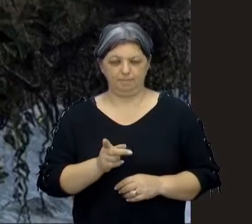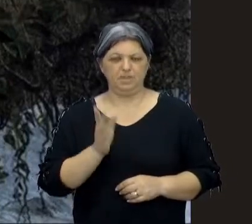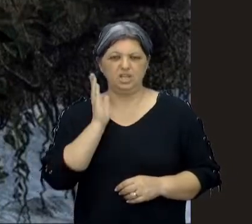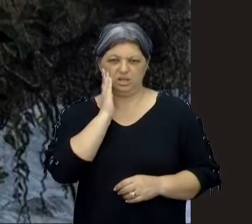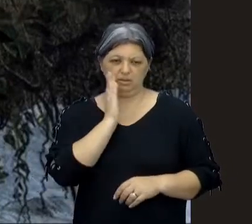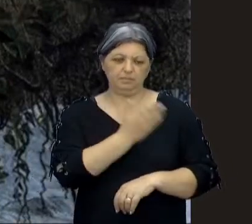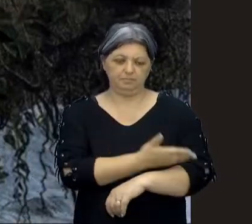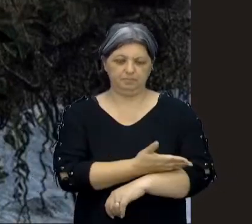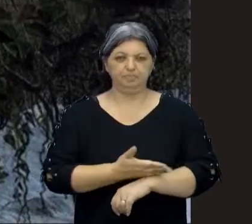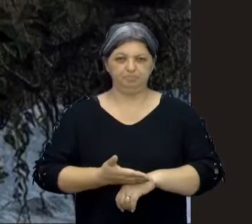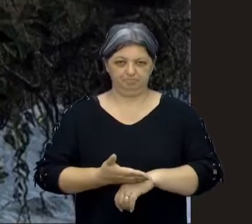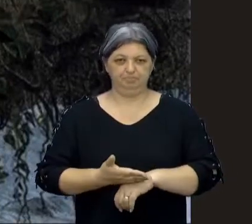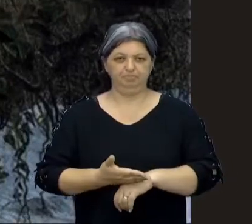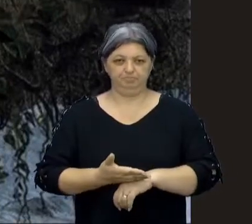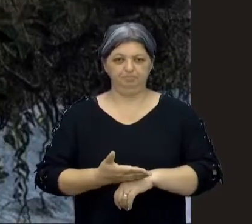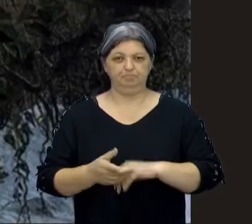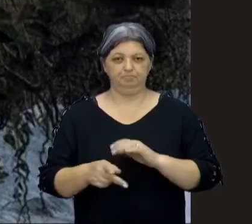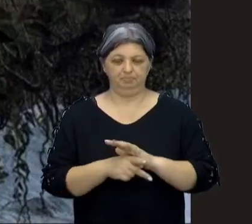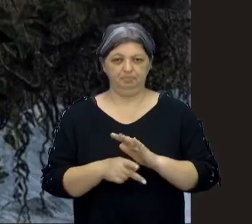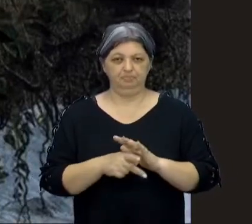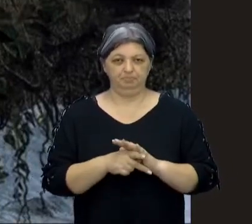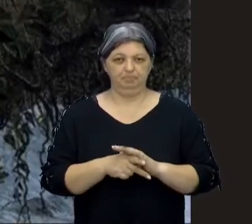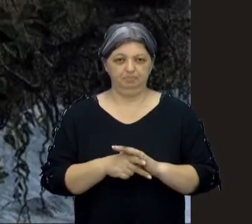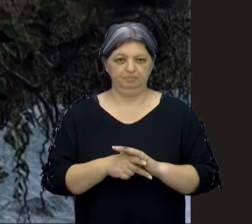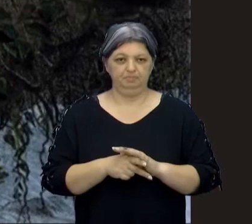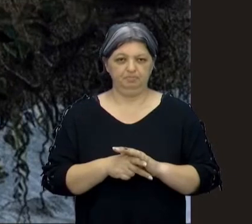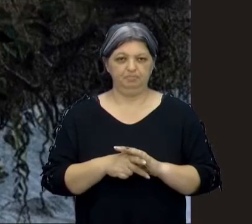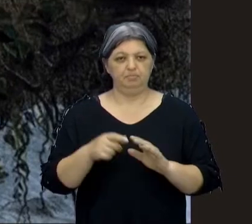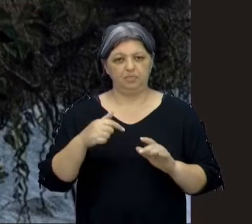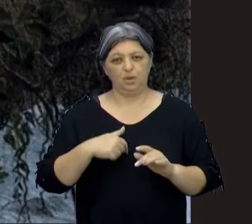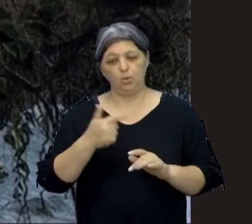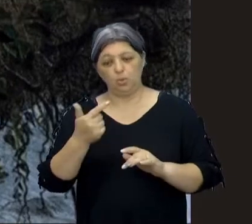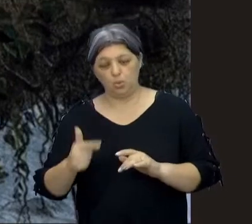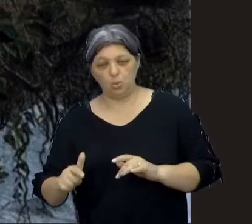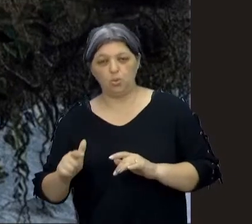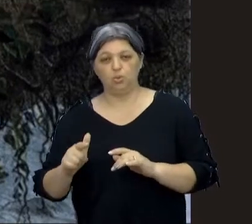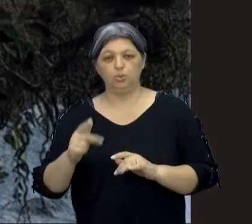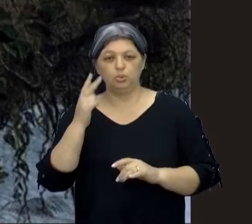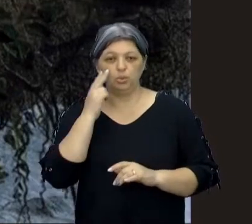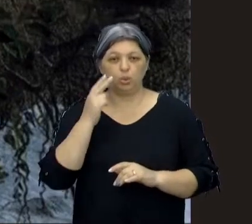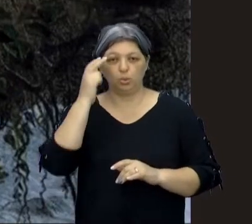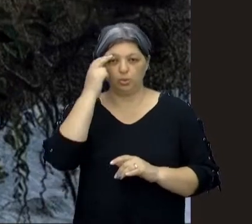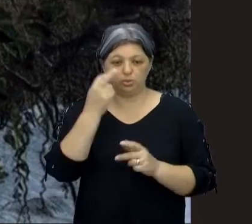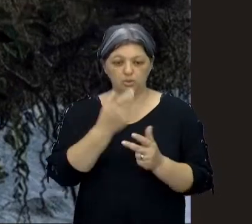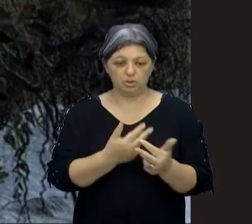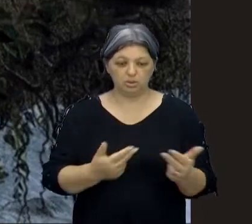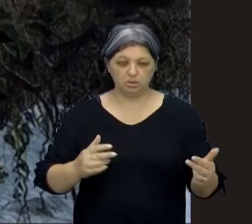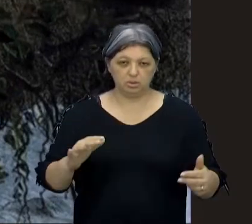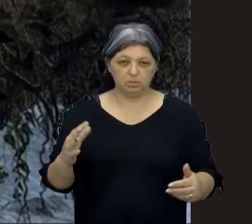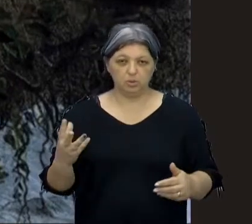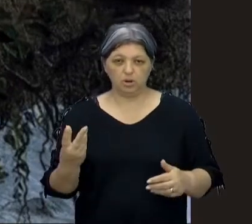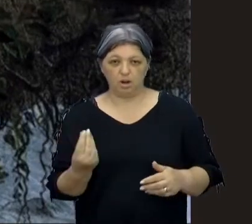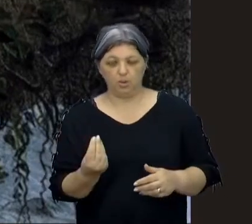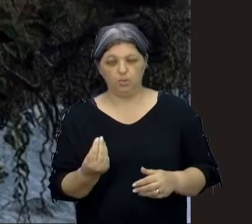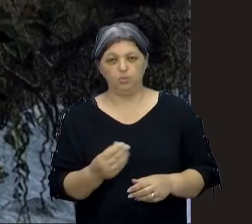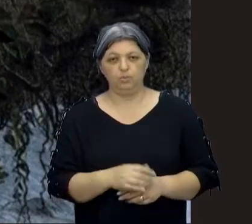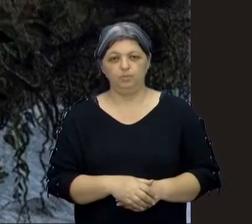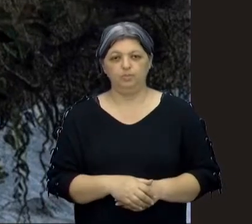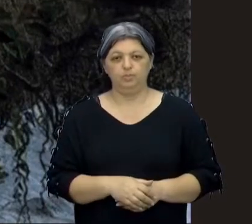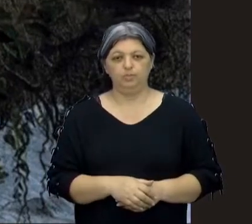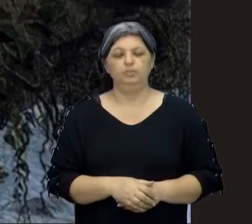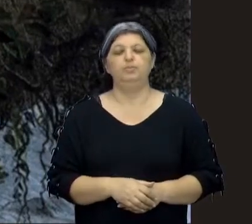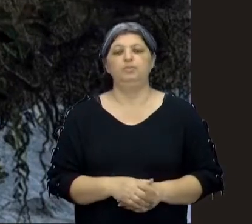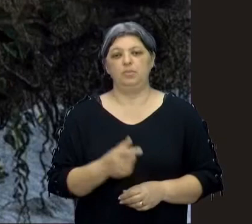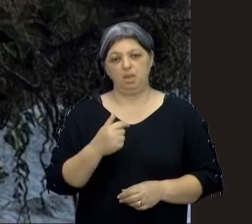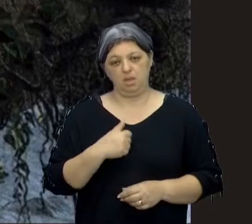nessas aulas do nosso componente aí eu e o outro culturas no plural Eu sempre tô usando a eu né o pessoal